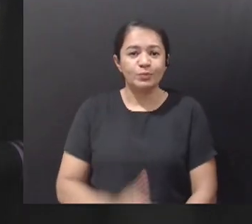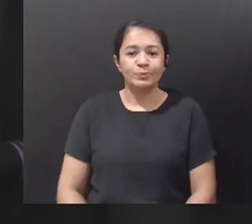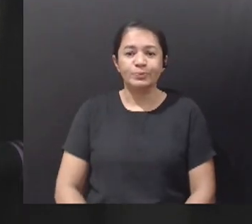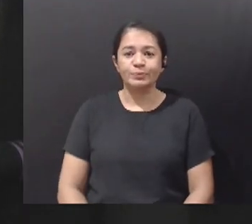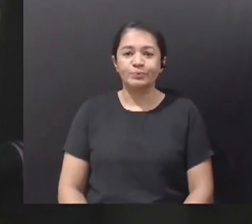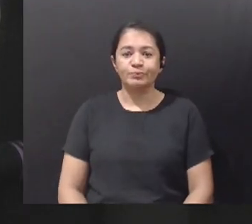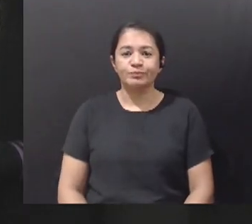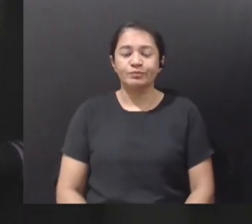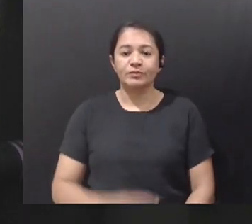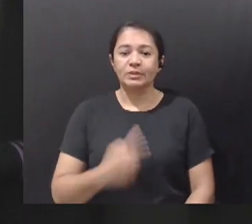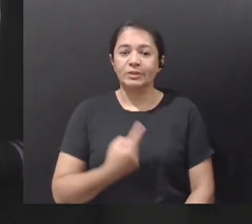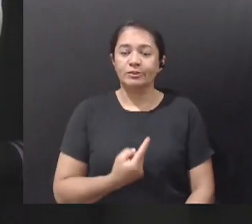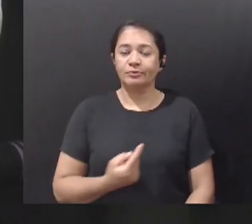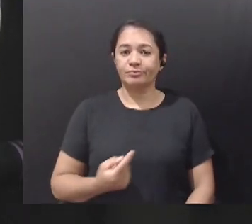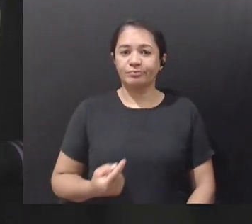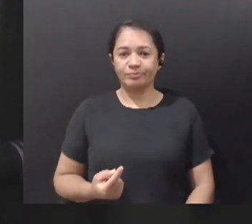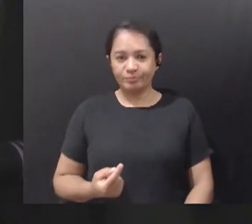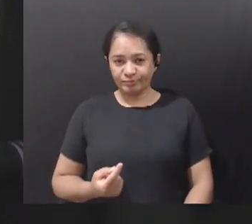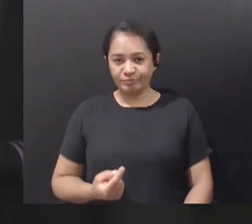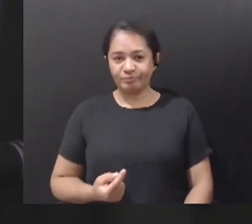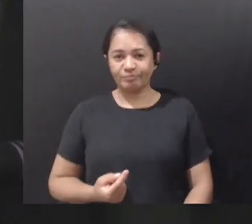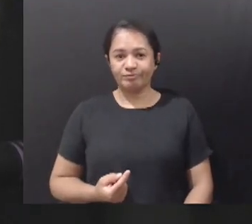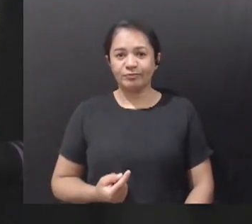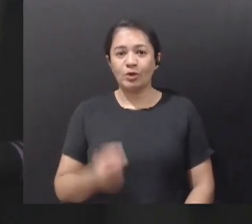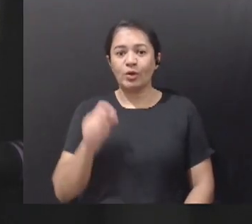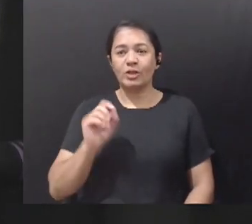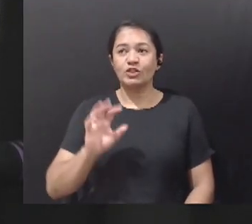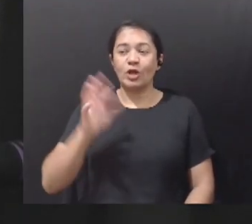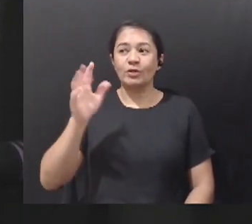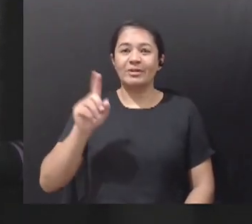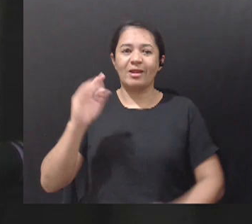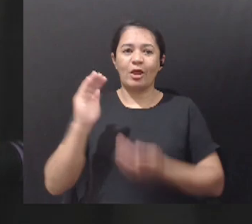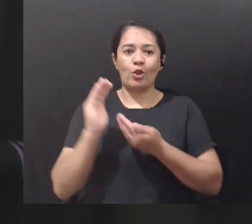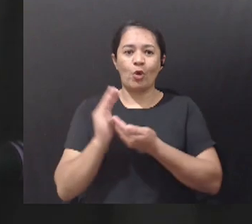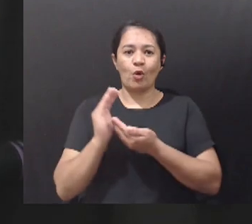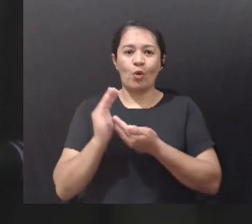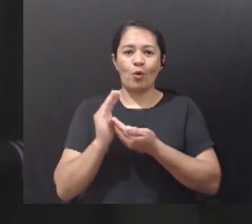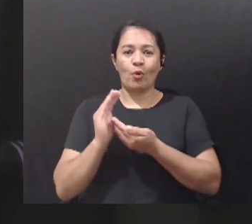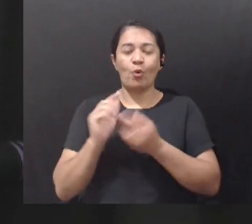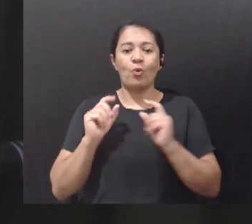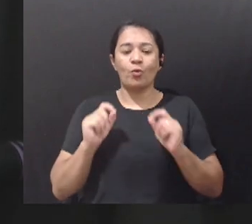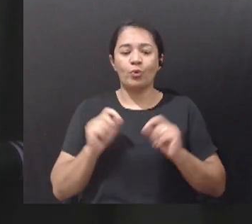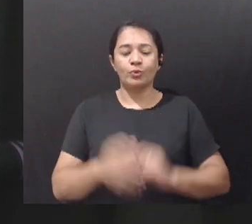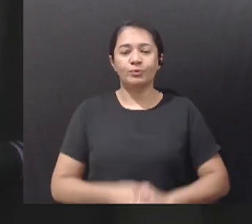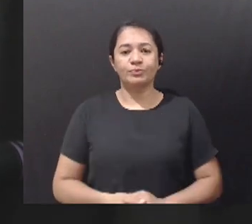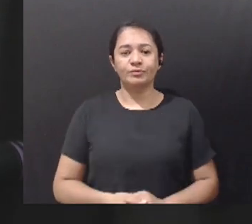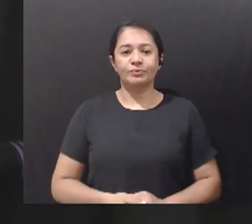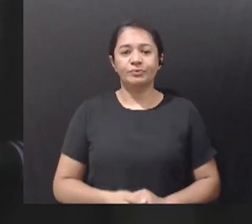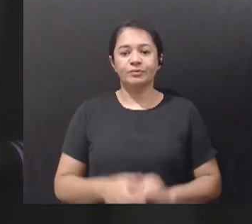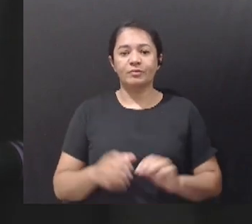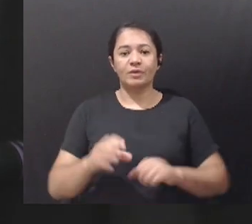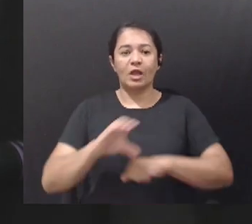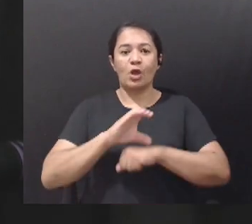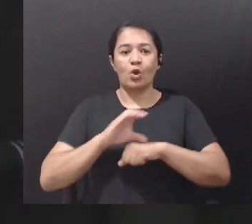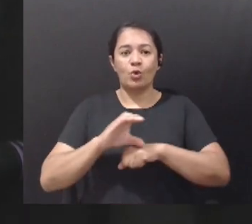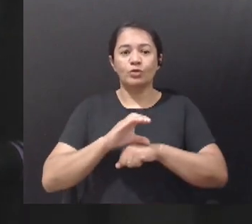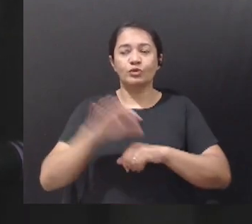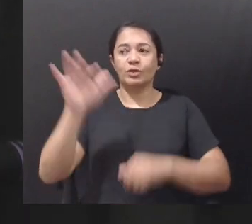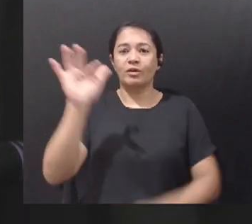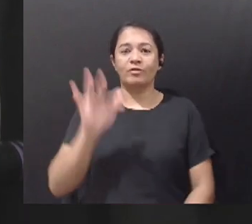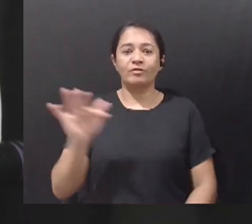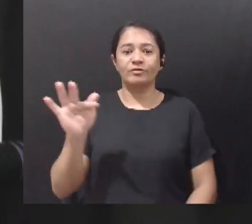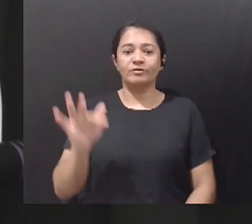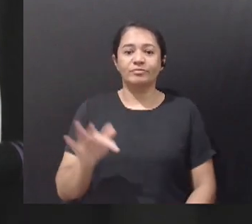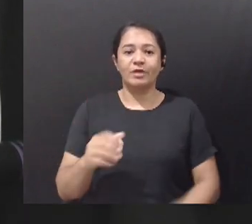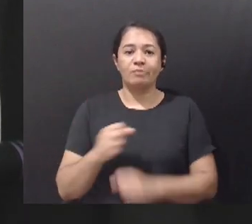recém homologado no Congresso Nacional, Câmara e Senado, promulgada a Constituição Federal há poucos anos, né?